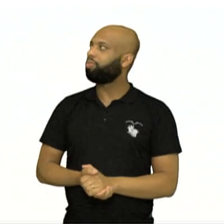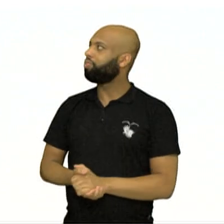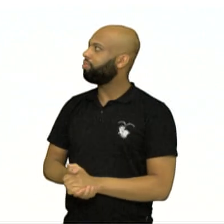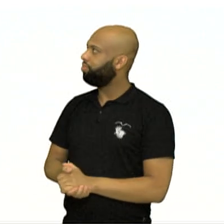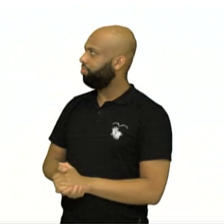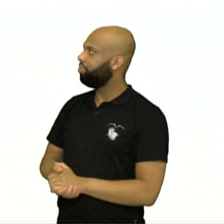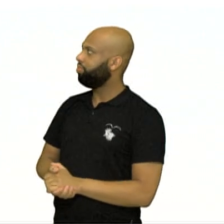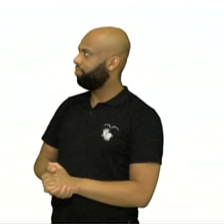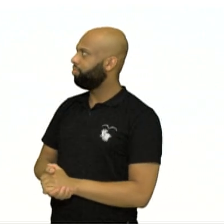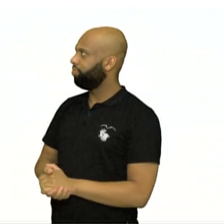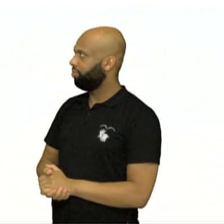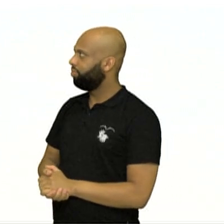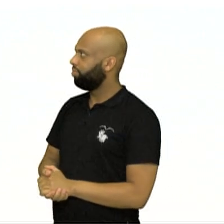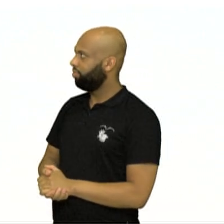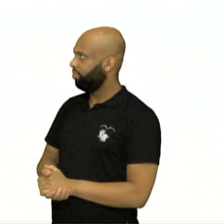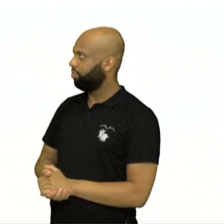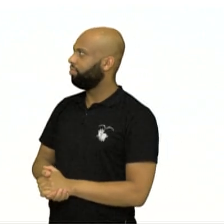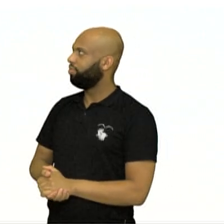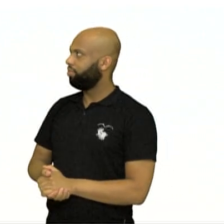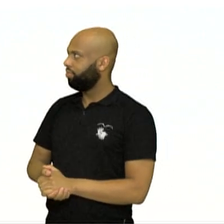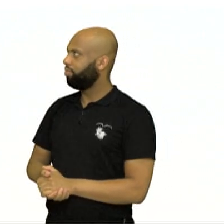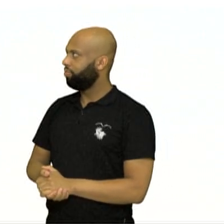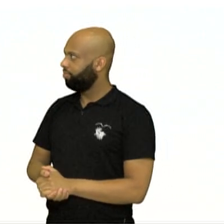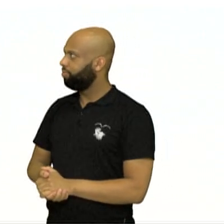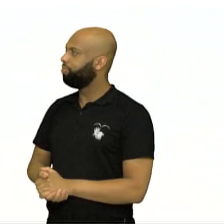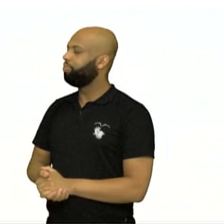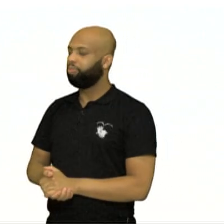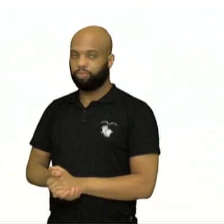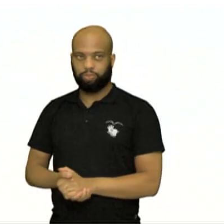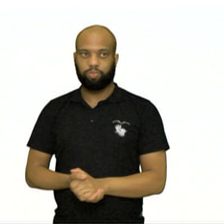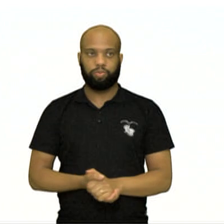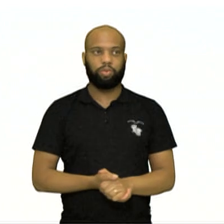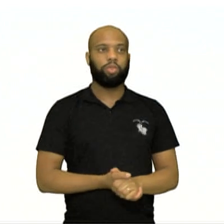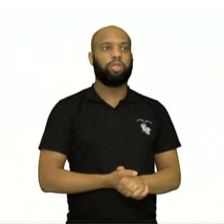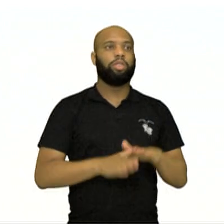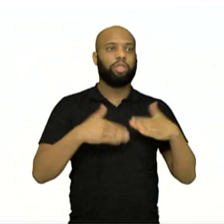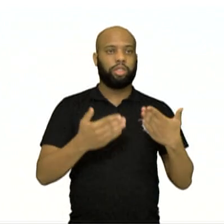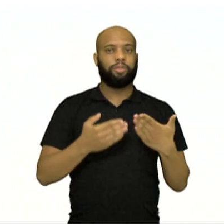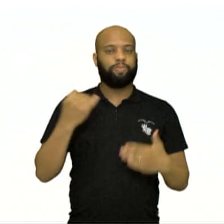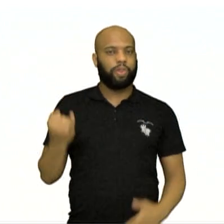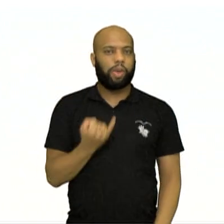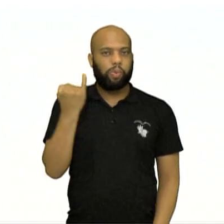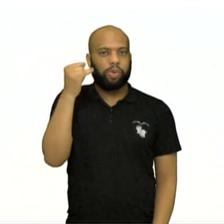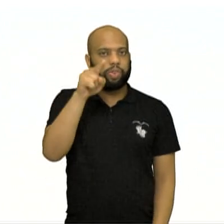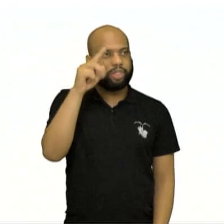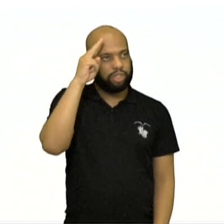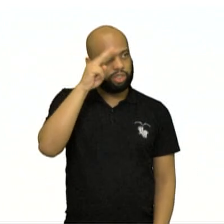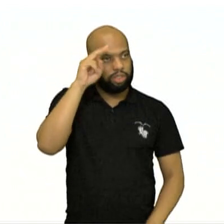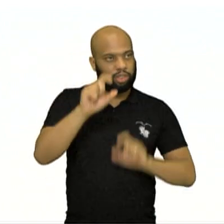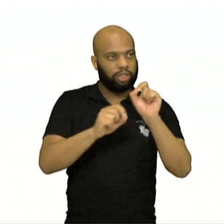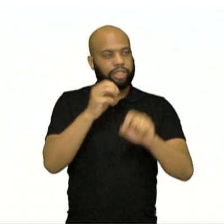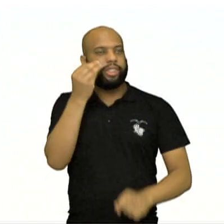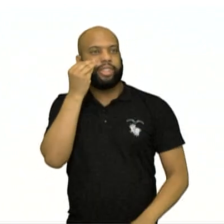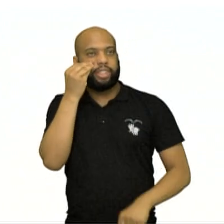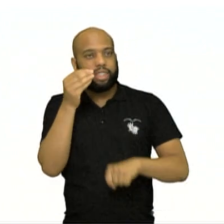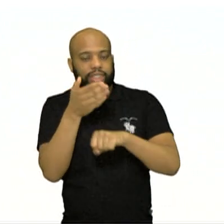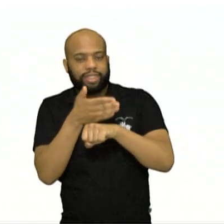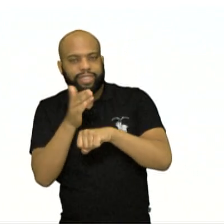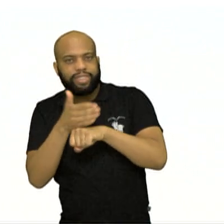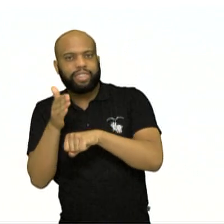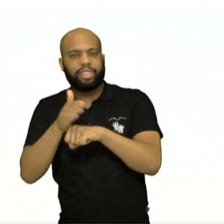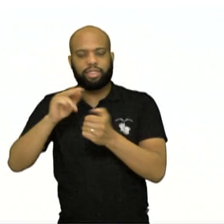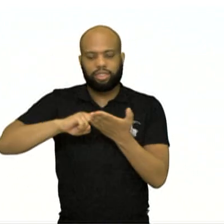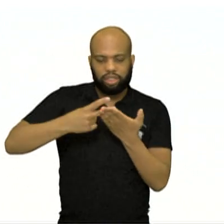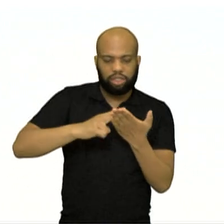always be with me and you'll always be my brother. Lembre-se, por favor, tente exercitar a tradução de